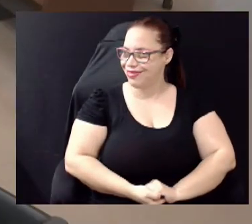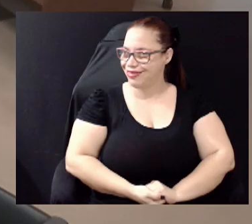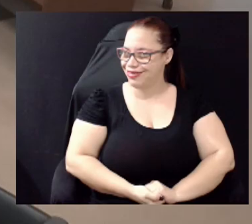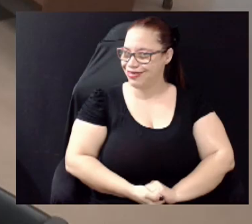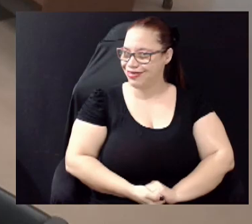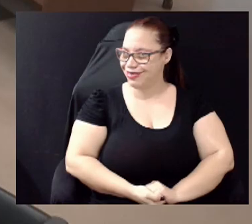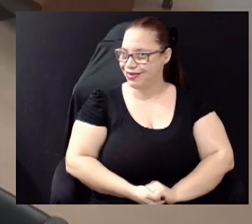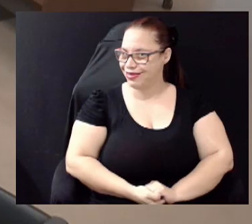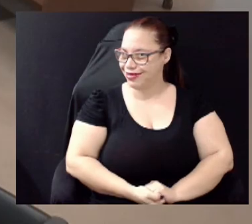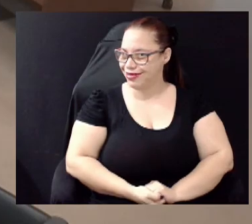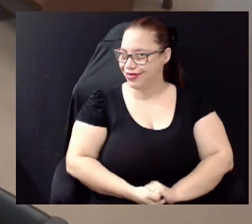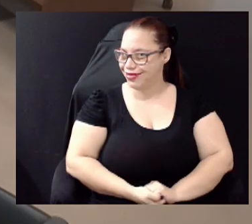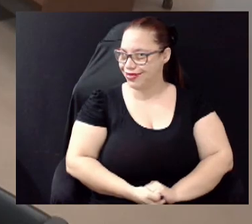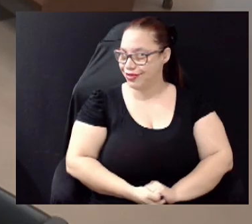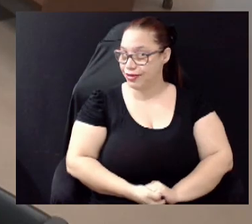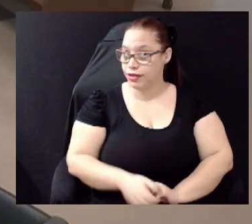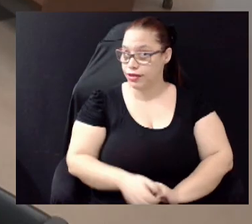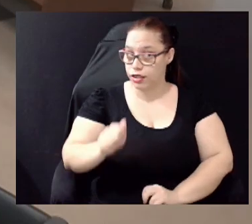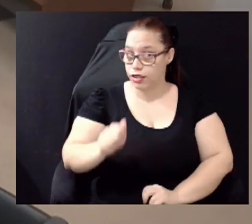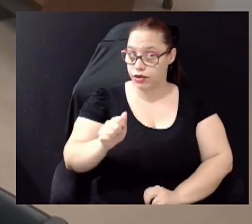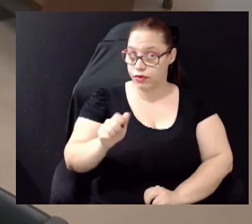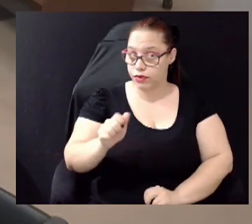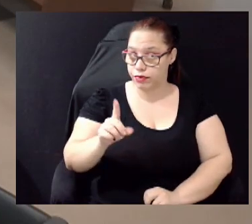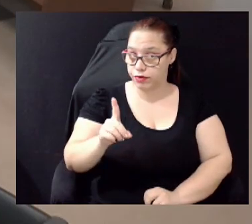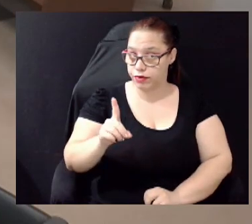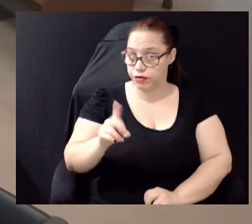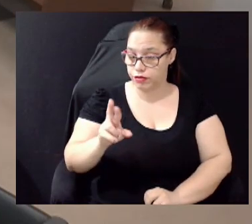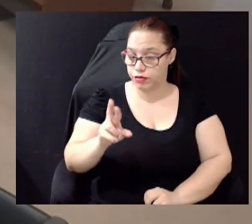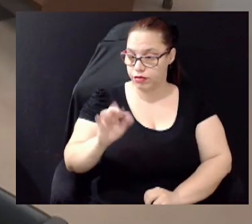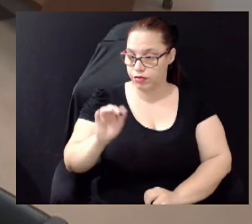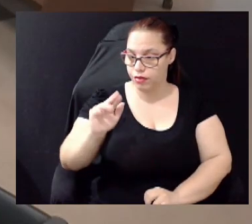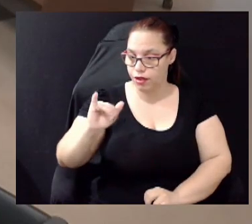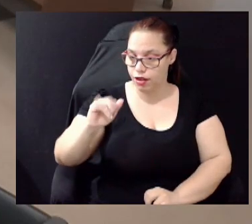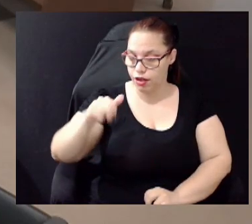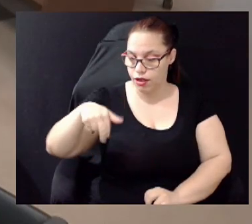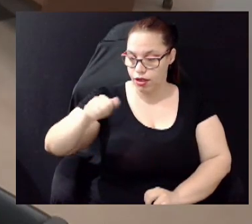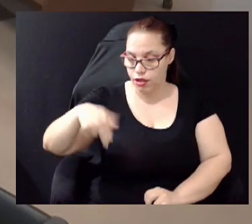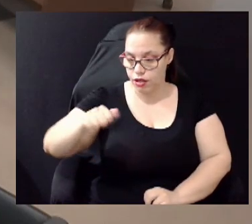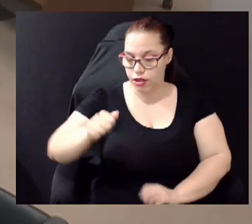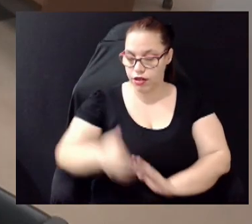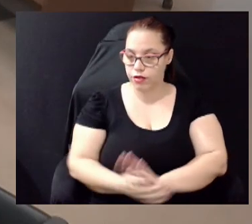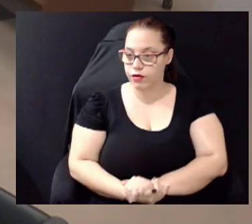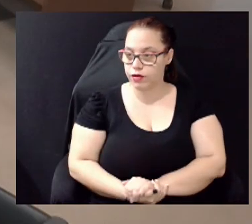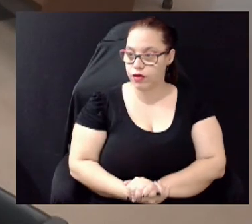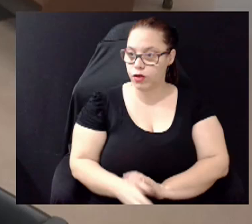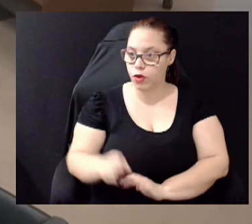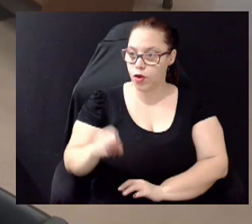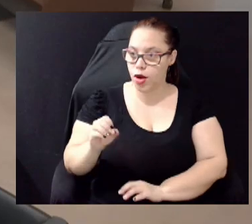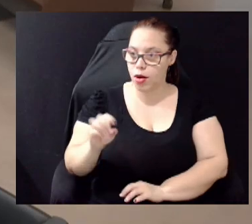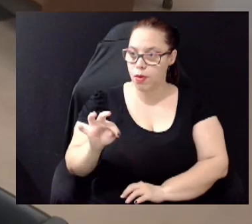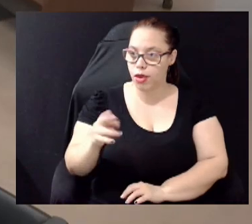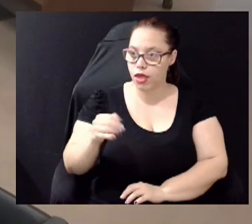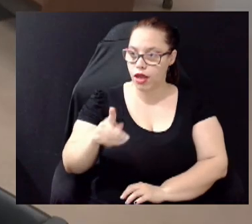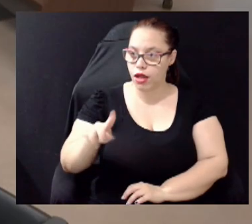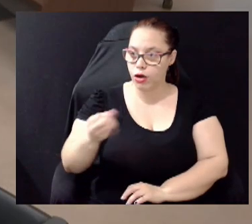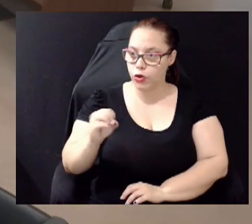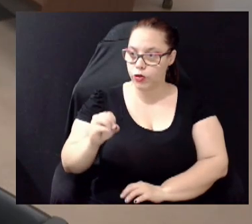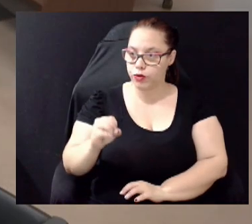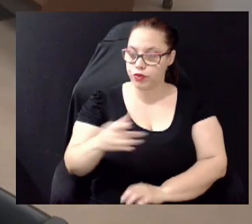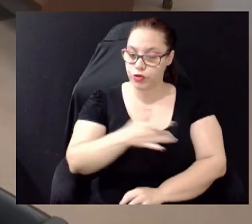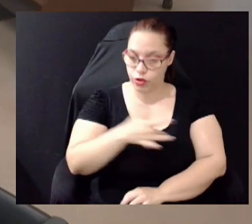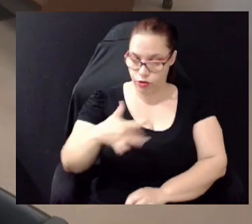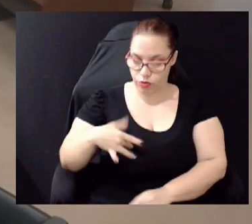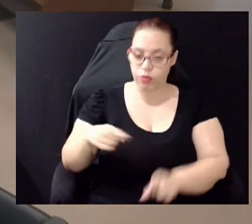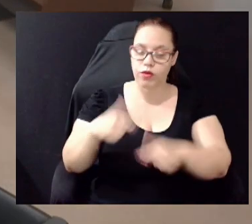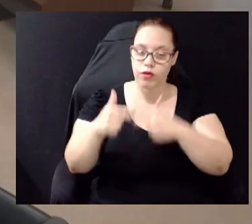Adriana. Boa noite a todos. Eu me chamo Adriana Botelho, também sou trabalhadora da saúde, sou